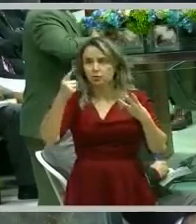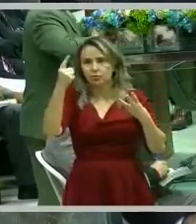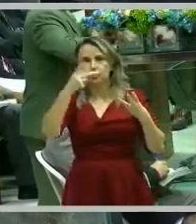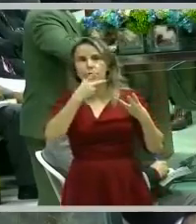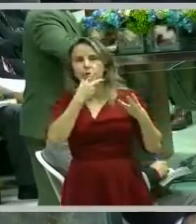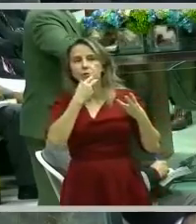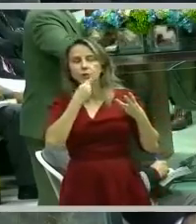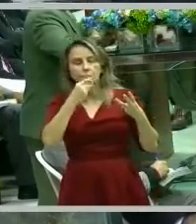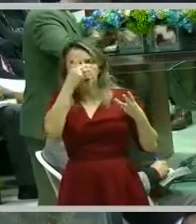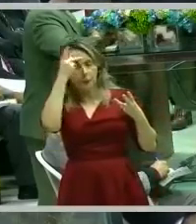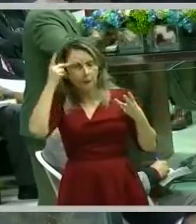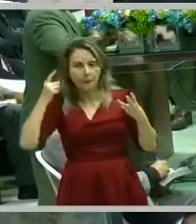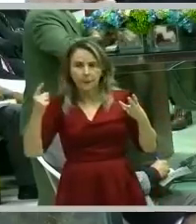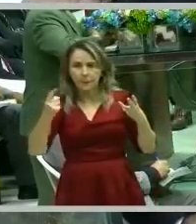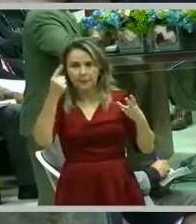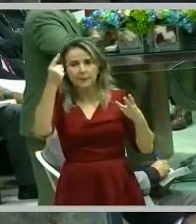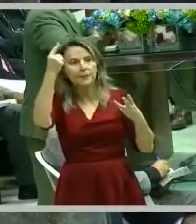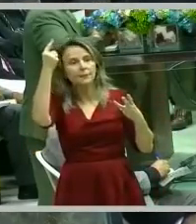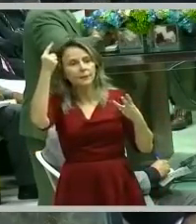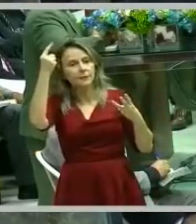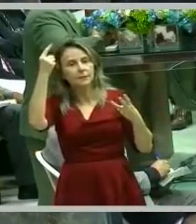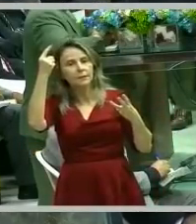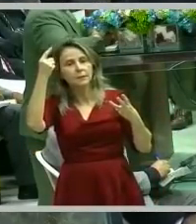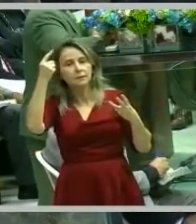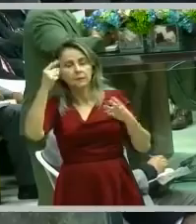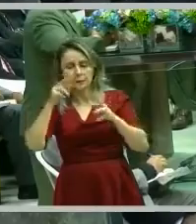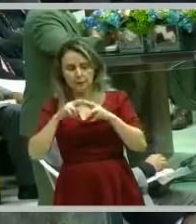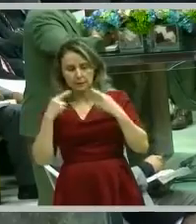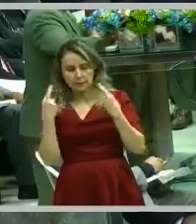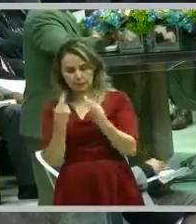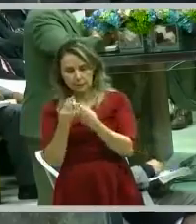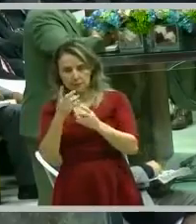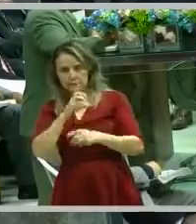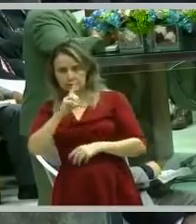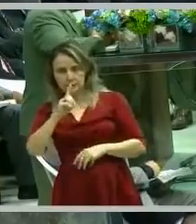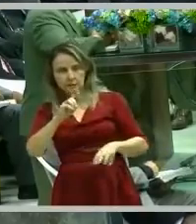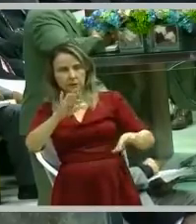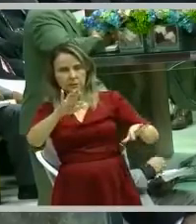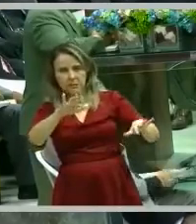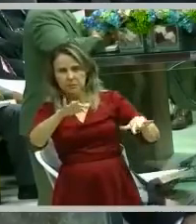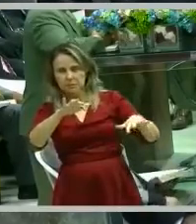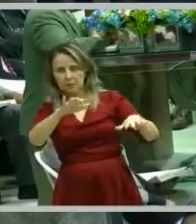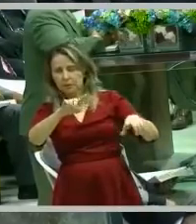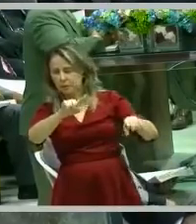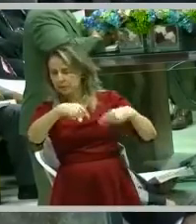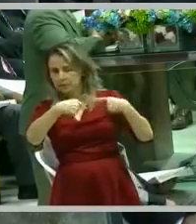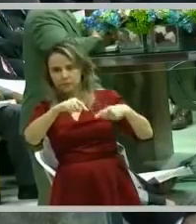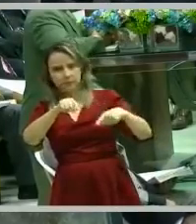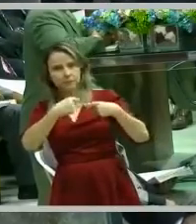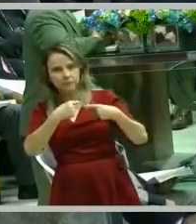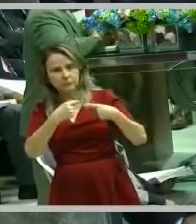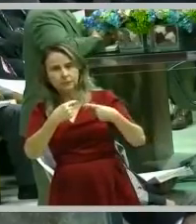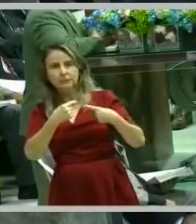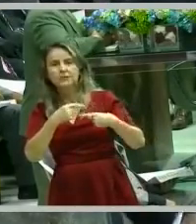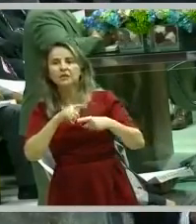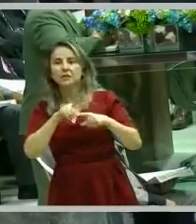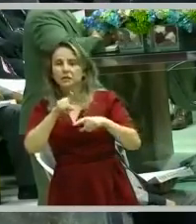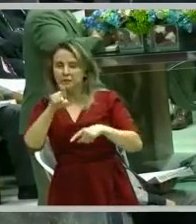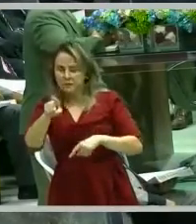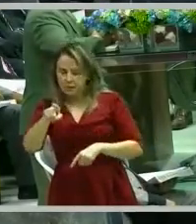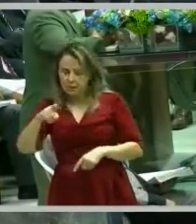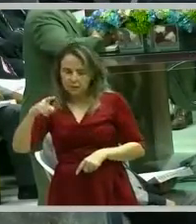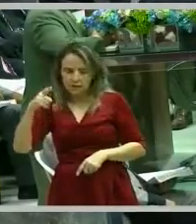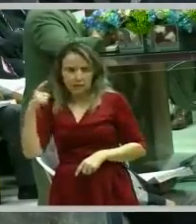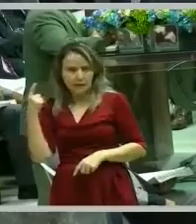que ameaça o reino de Deus, que ameaça o avanço do reino, você vai vencer publicamente. Você vai